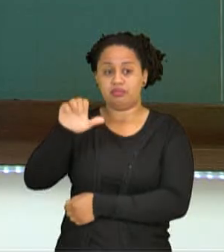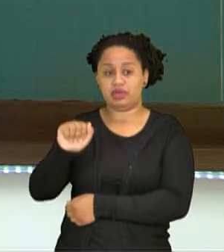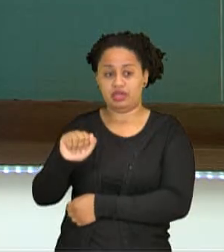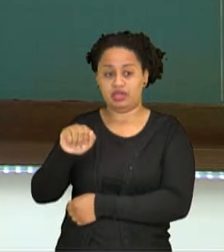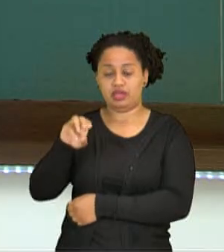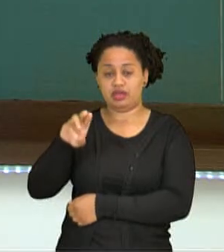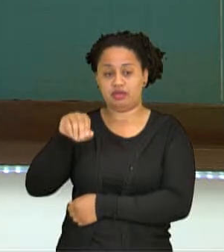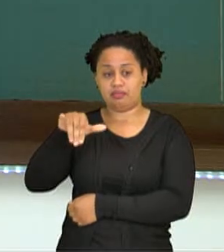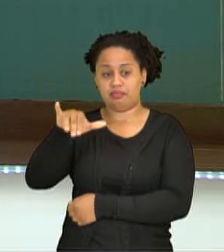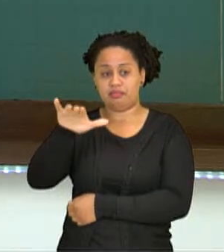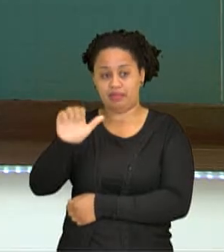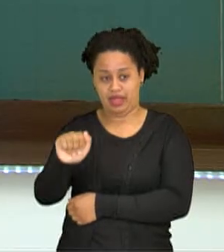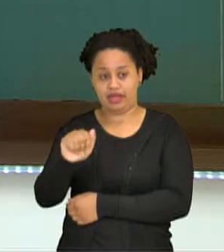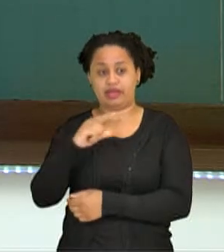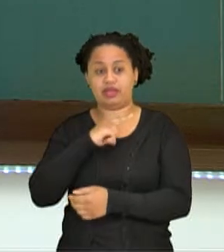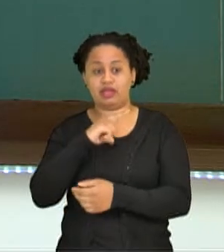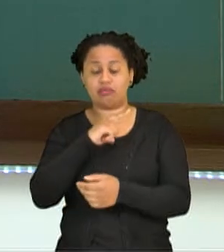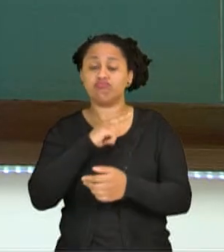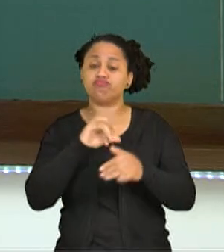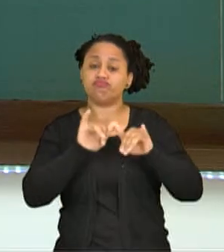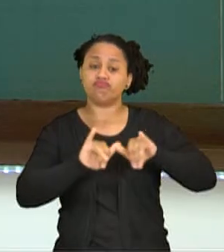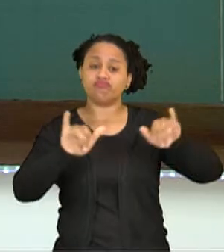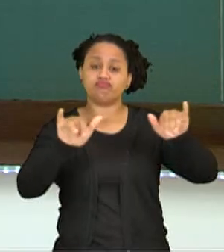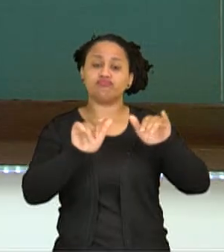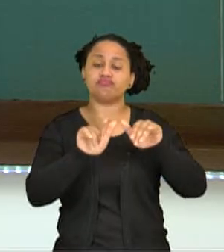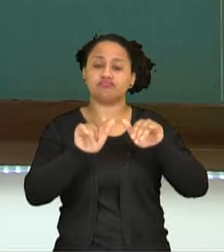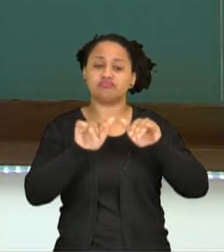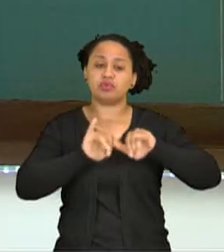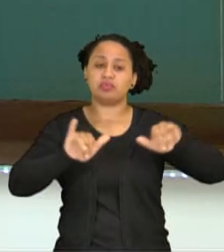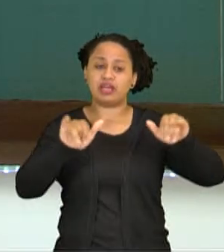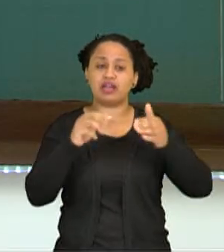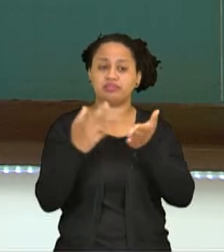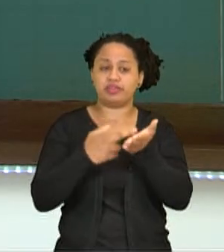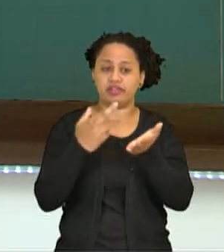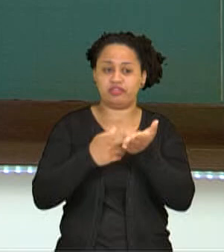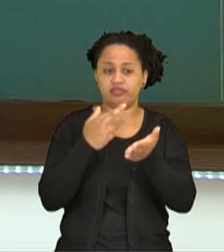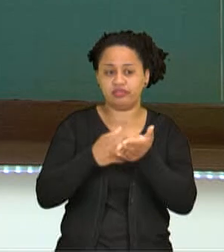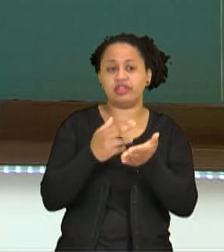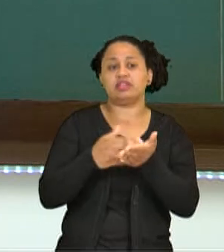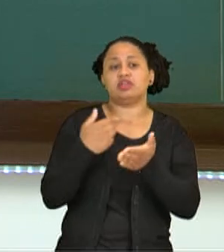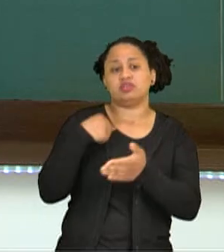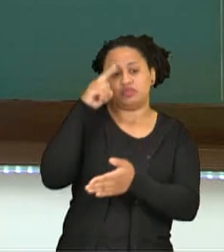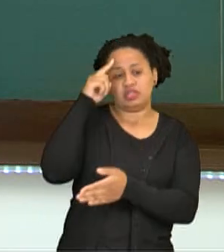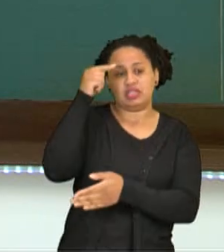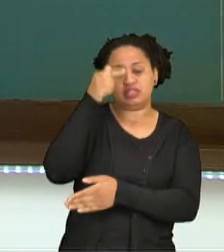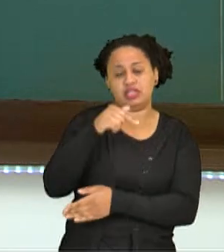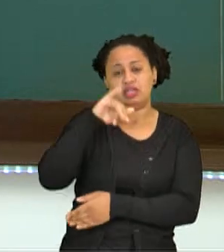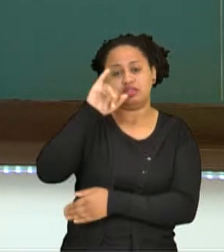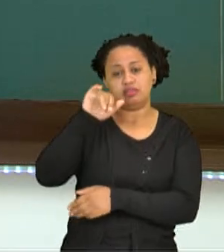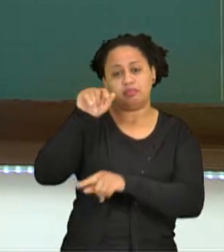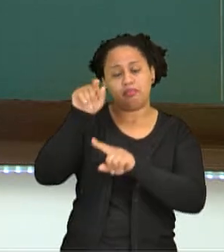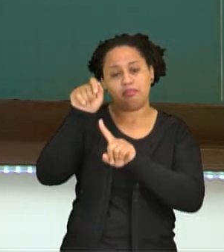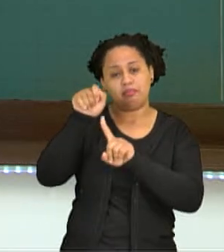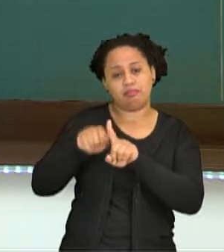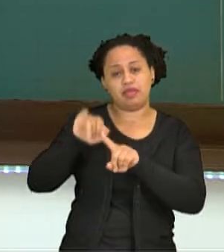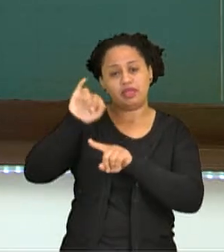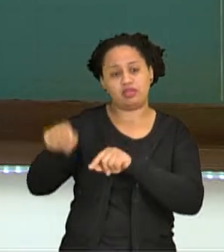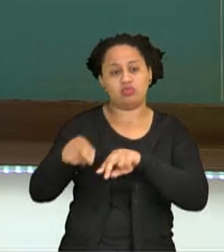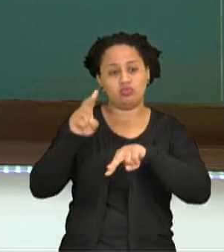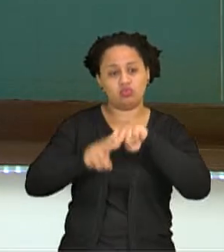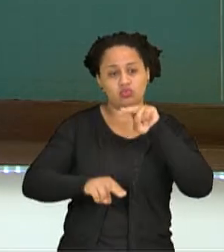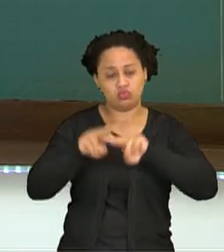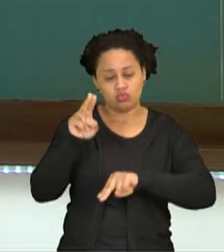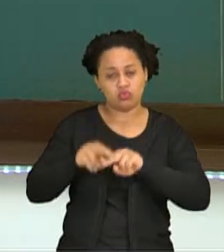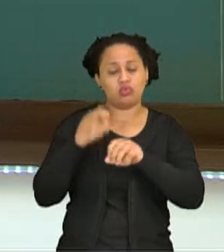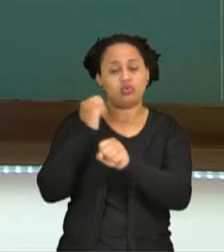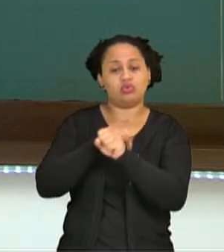aqui na revista Abril. Então, aqui a gente já vê no título o nome do filme e aqui, no subtítulo, a gente vê